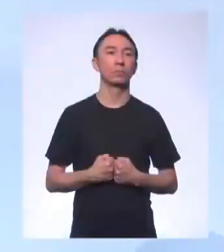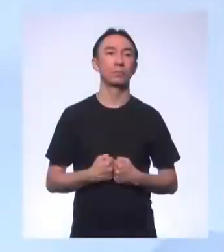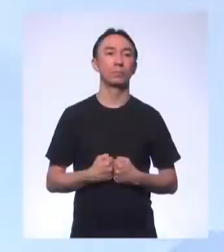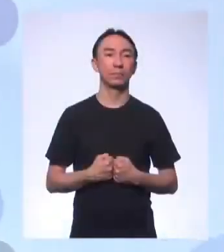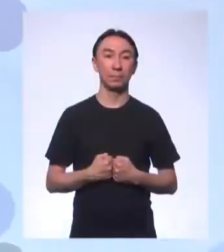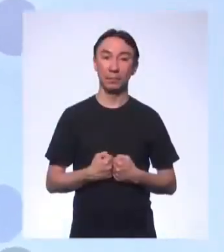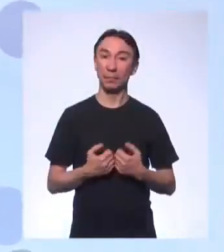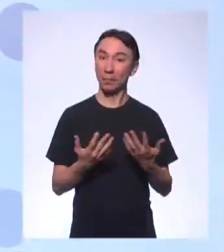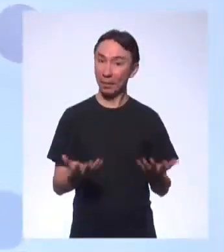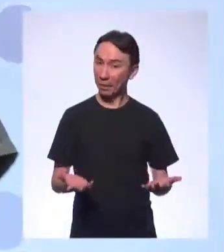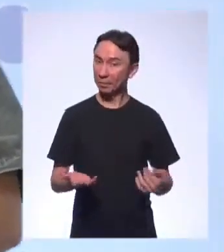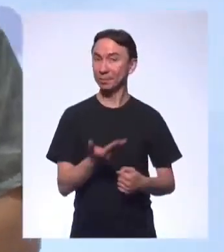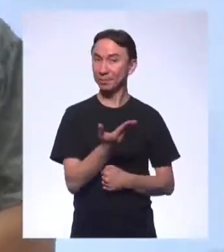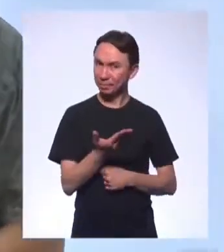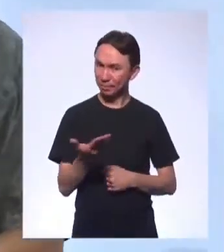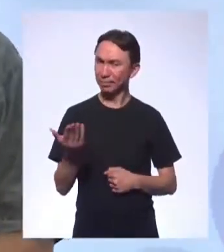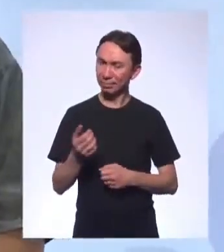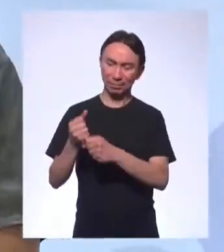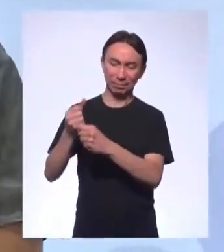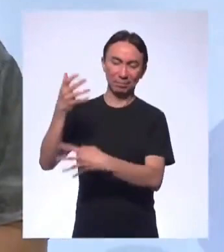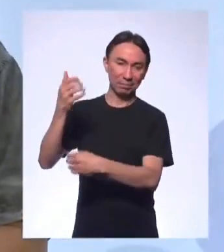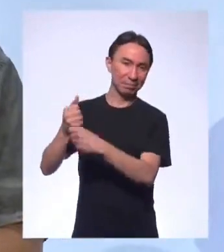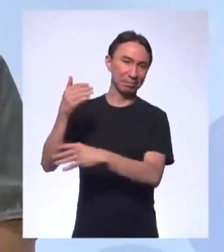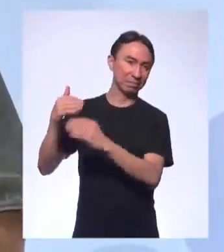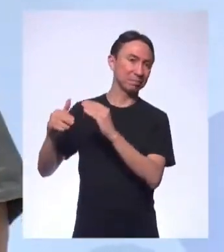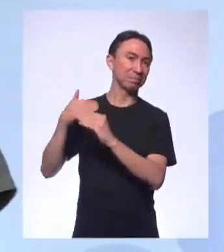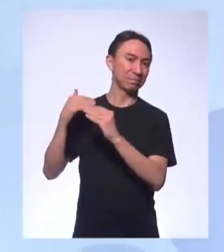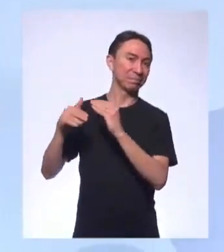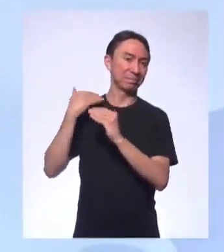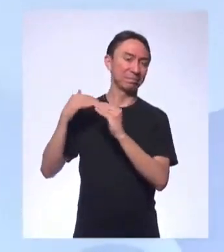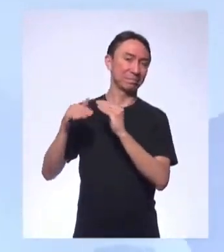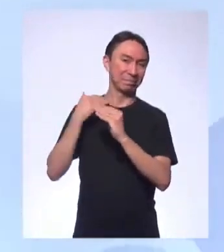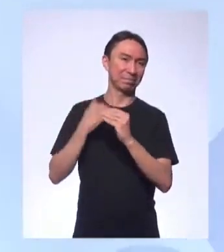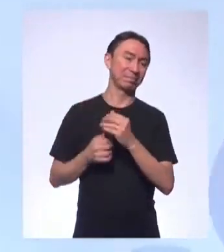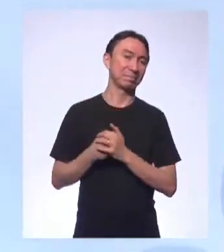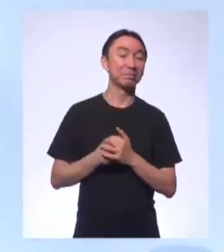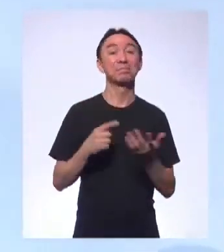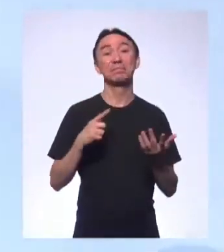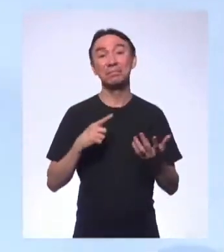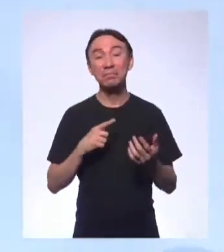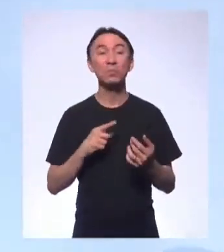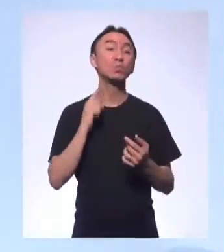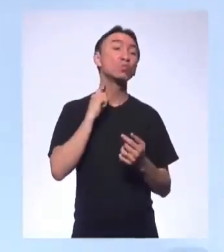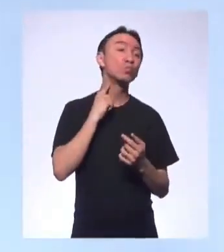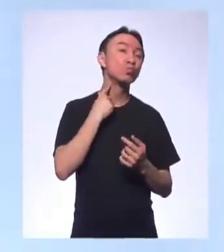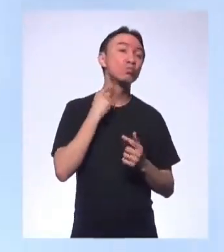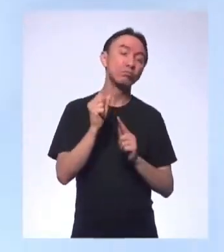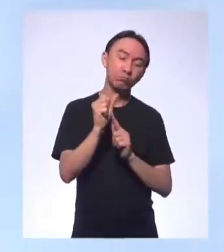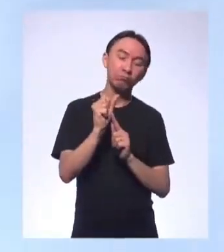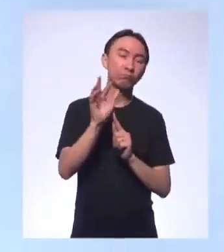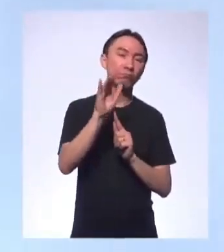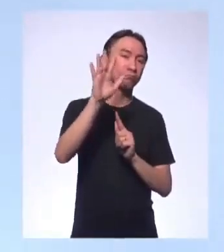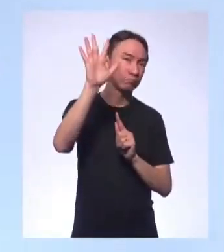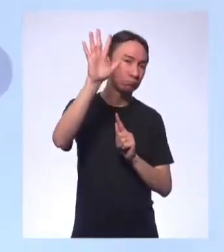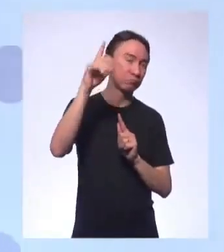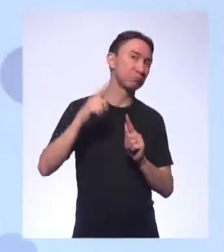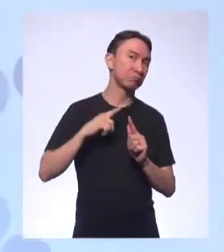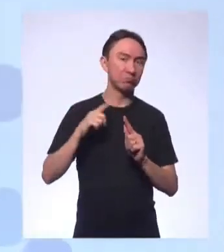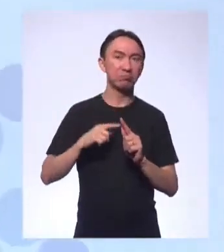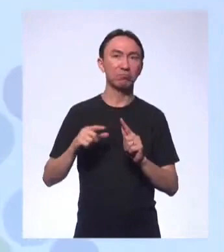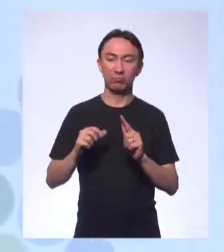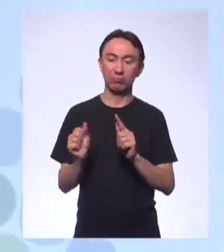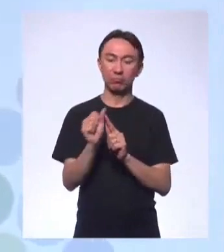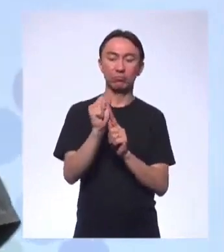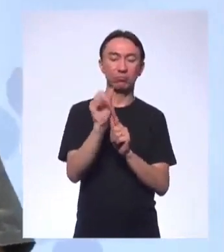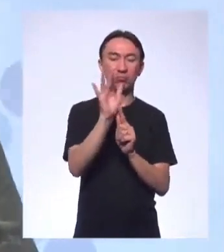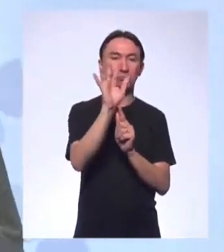Ok, muito bem aí a interação, né, de todos vocês aí pelo chat. Nós temos aí tipos de poluição, né? Temos a poluição atmosférica, que nós